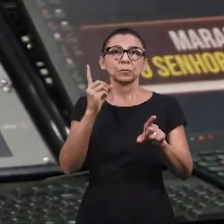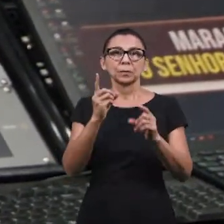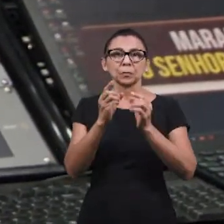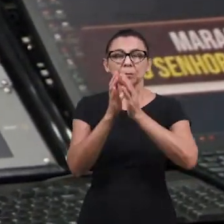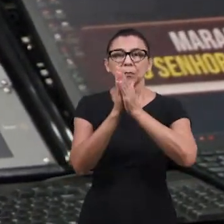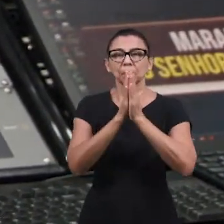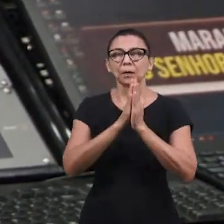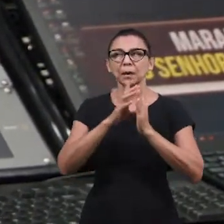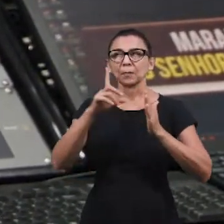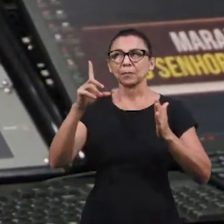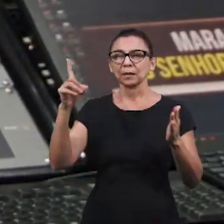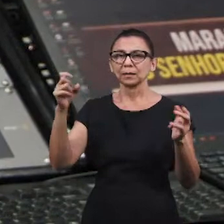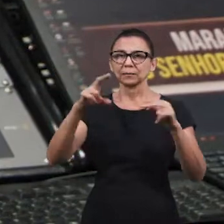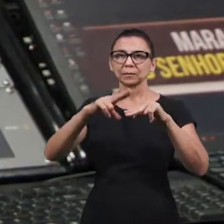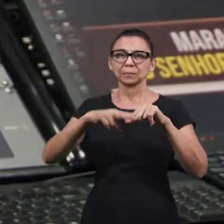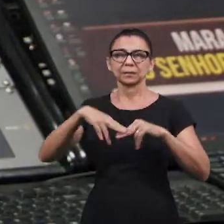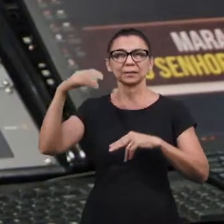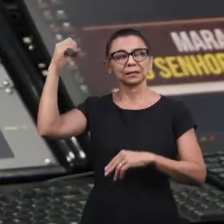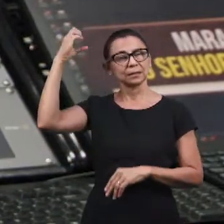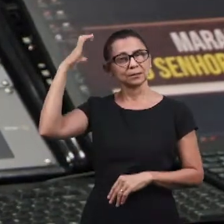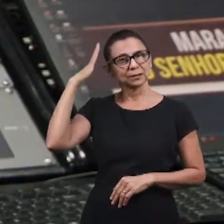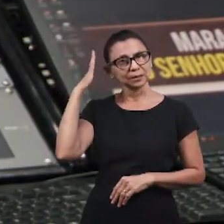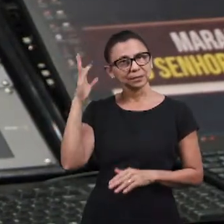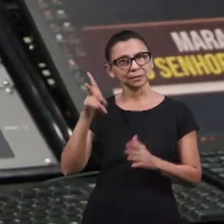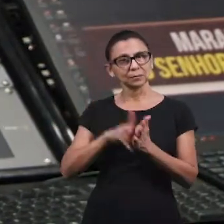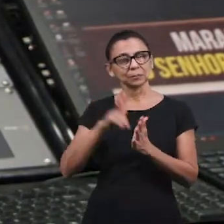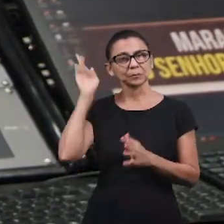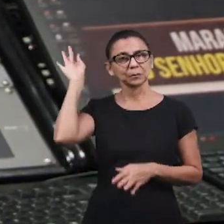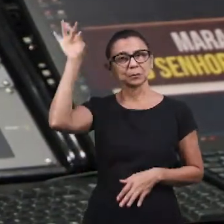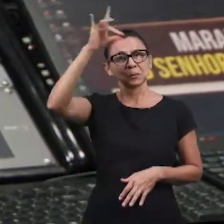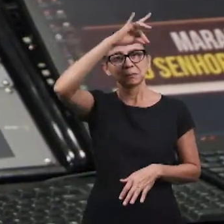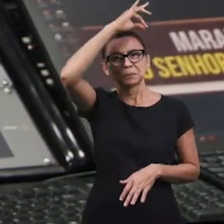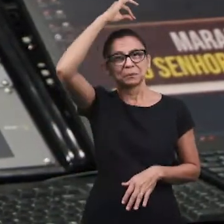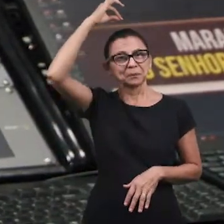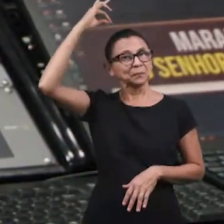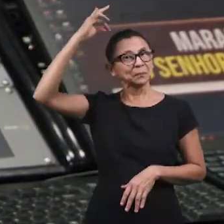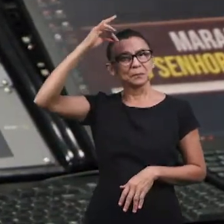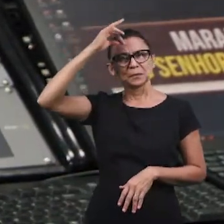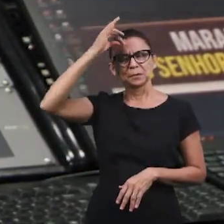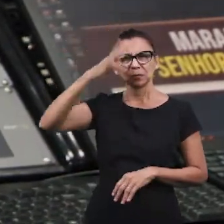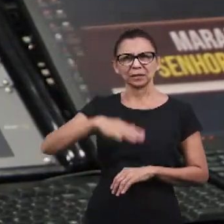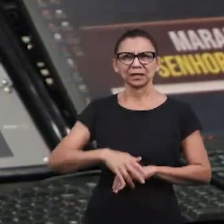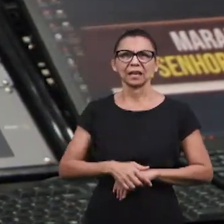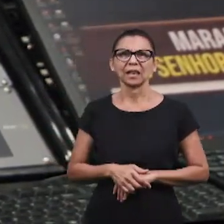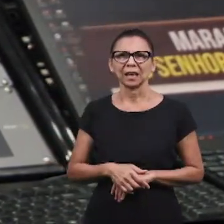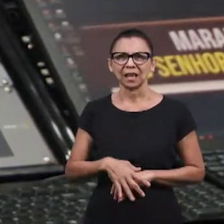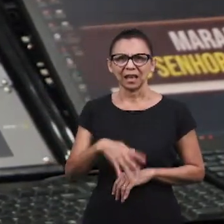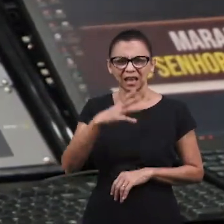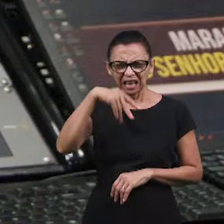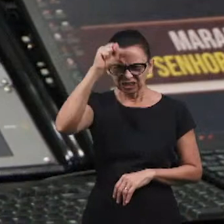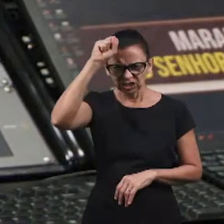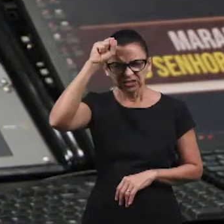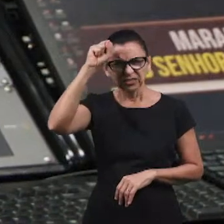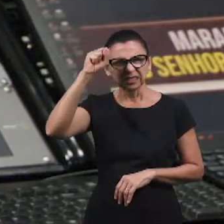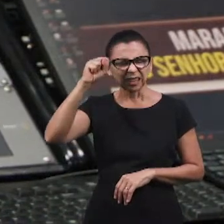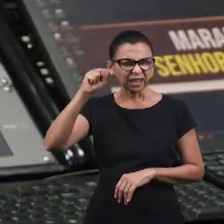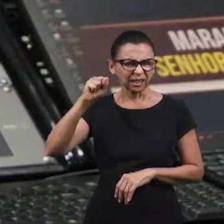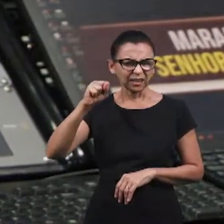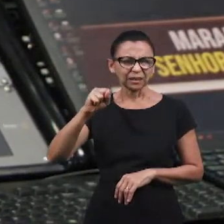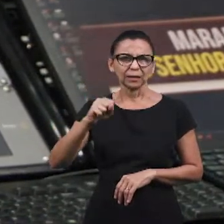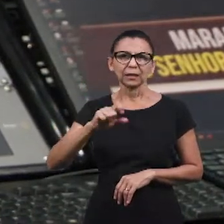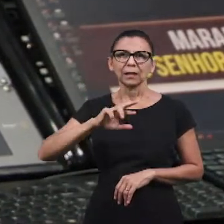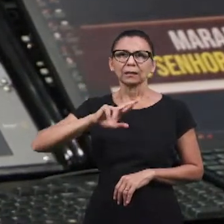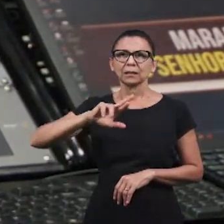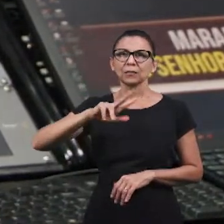é mesmo somente pela revelação do Espírito Santo. Por quê? Porque a adivinhação é coisa que não procede do